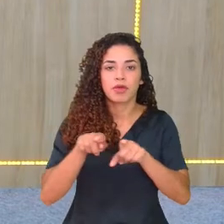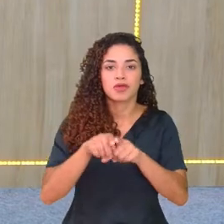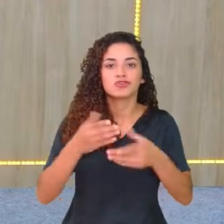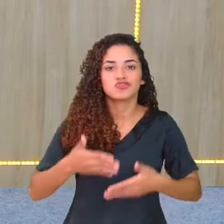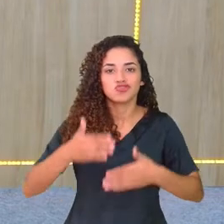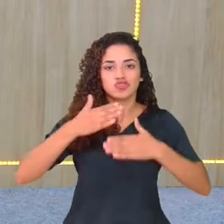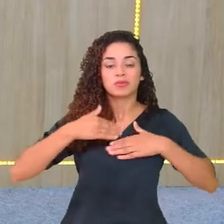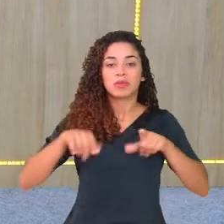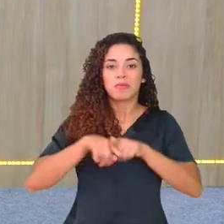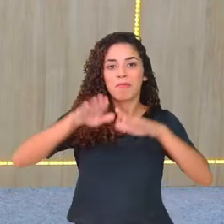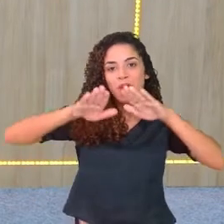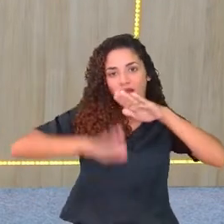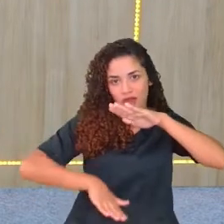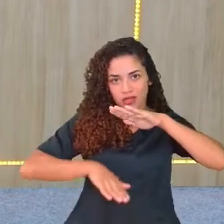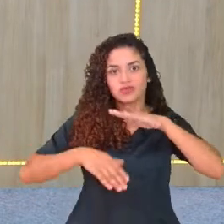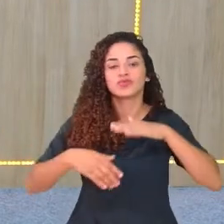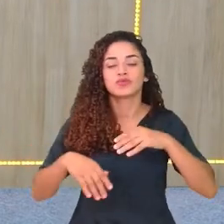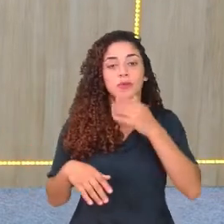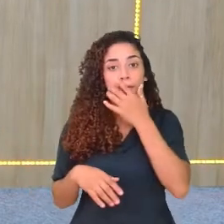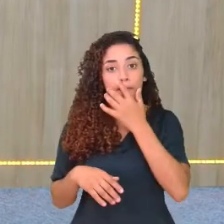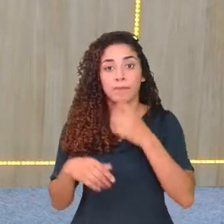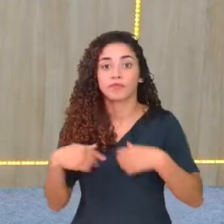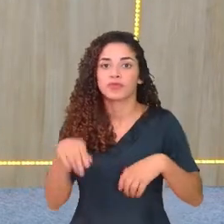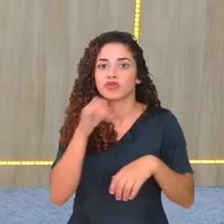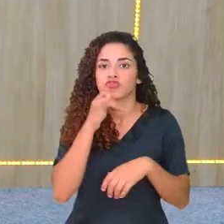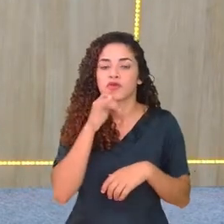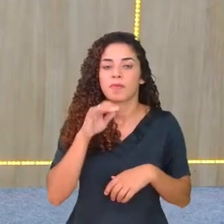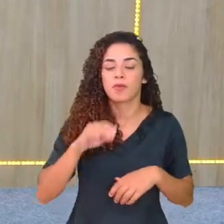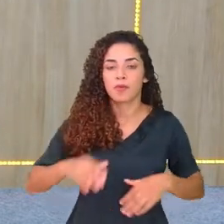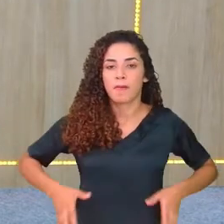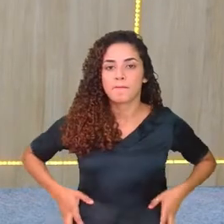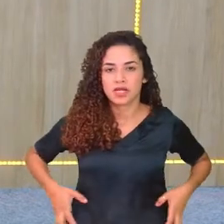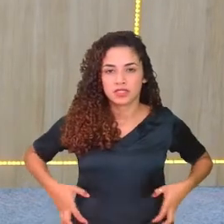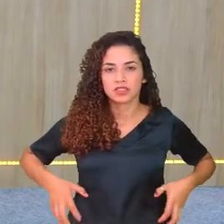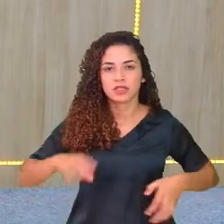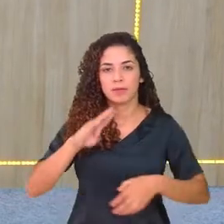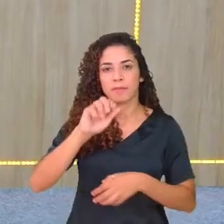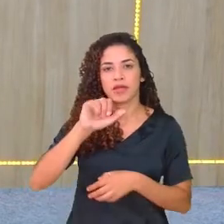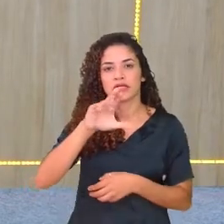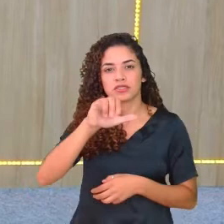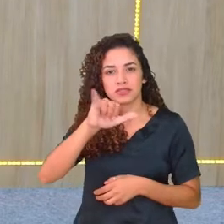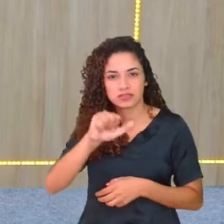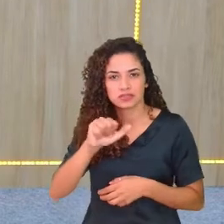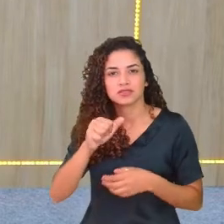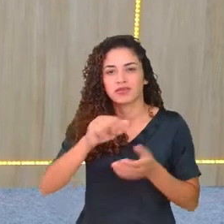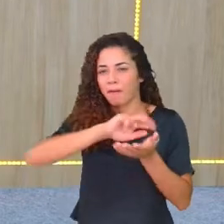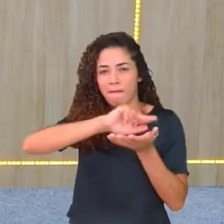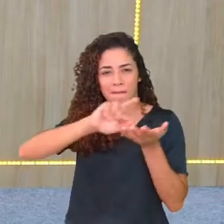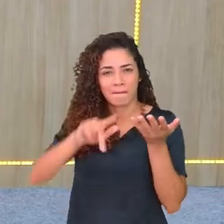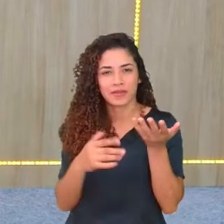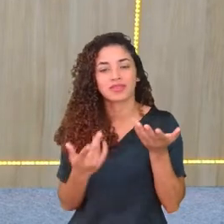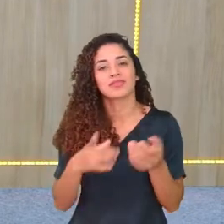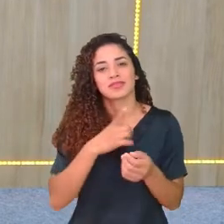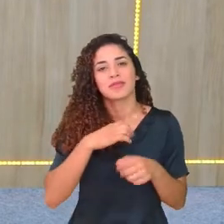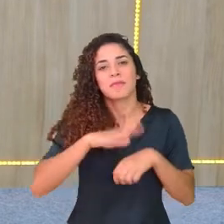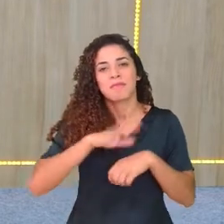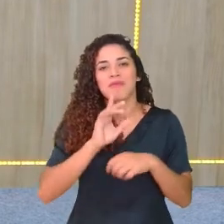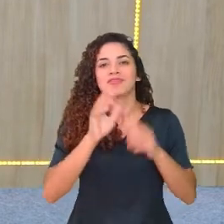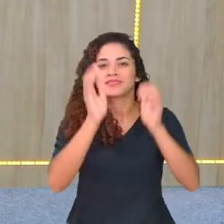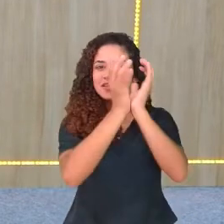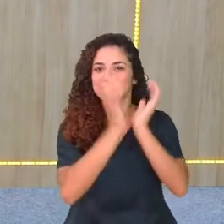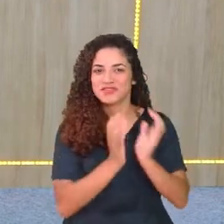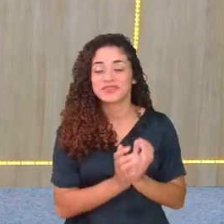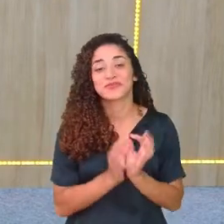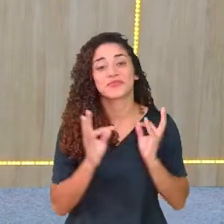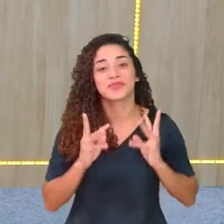estruturas que estão bem próximas, como é o caso da bacia e da questão aí do omoplata. Então vejam que mais uma classificação.